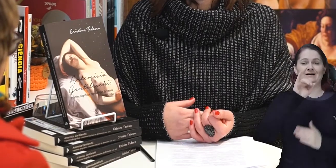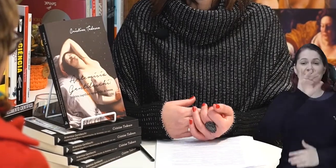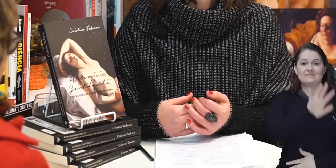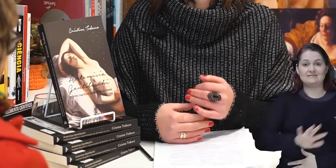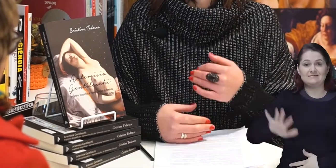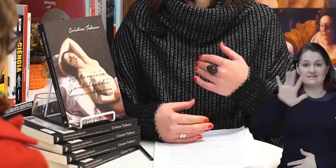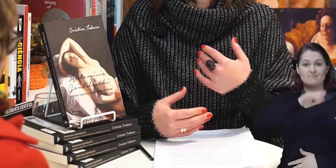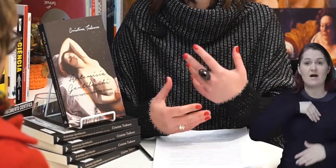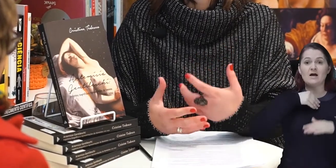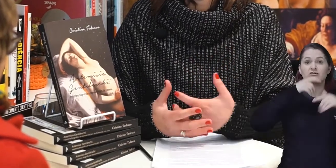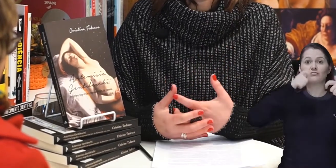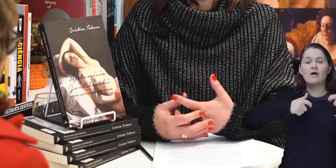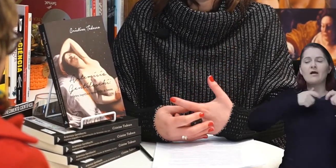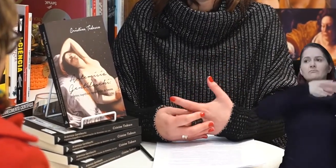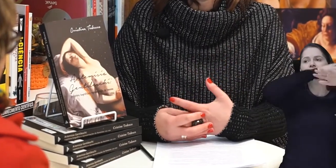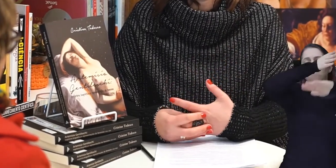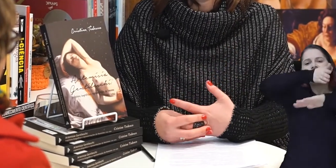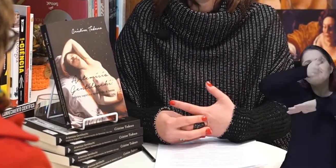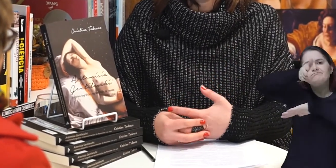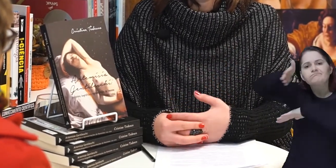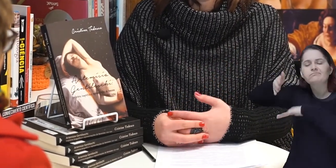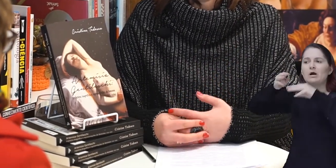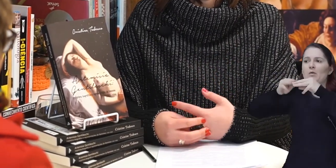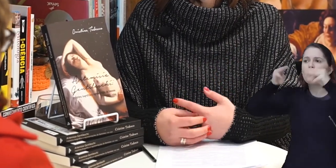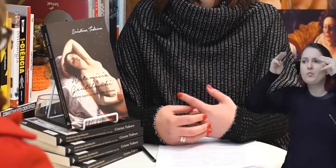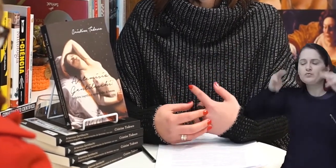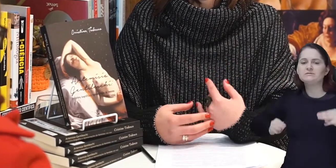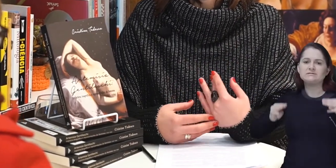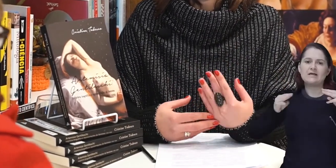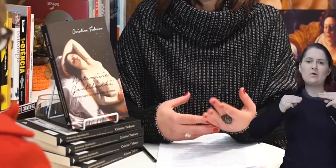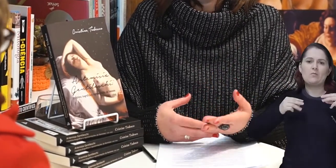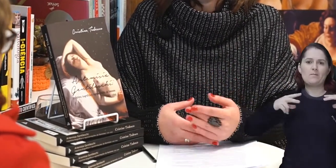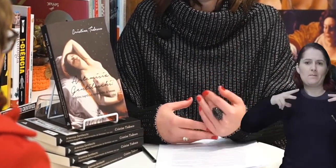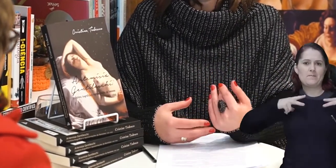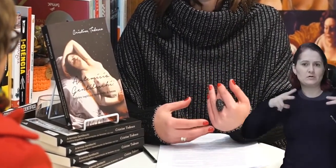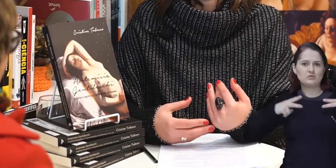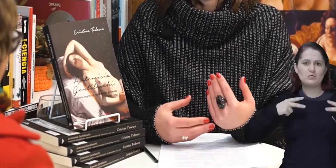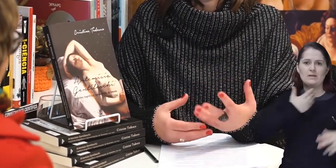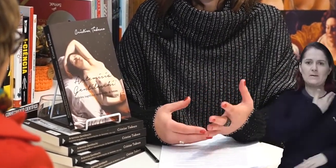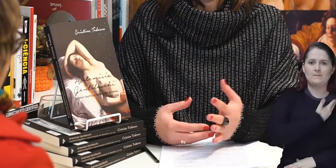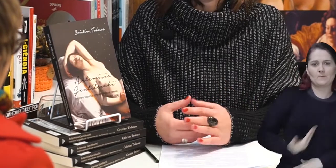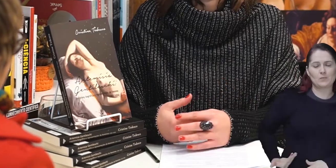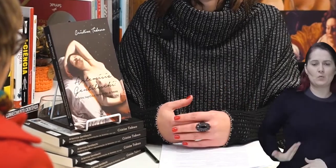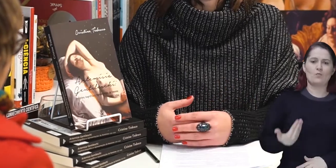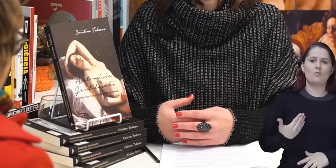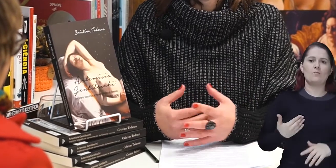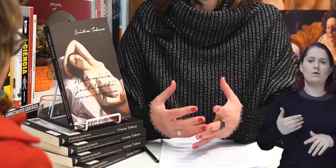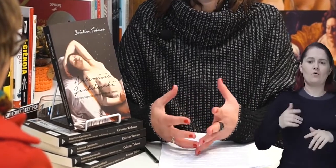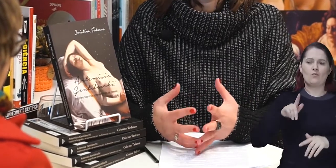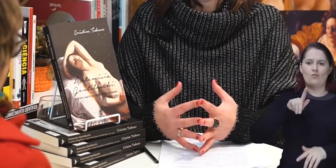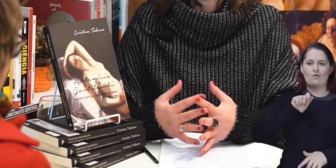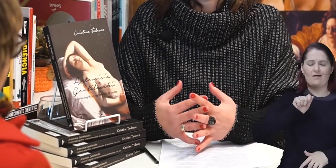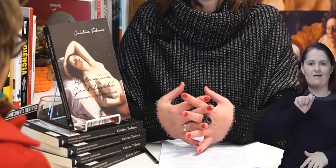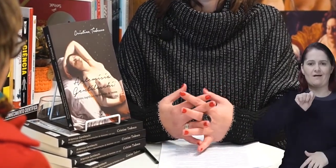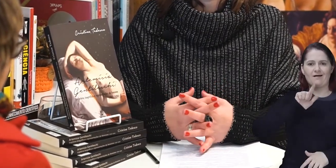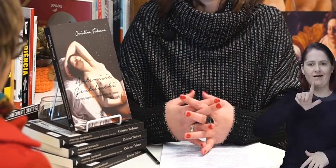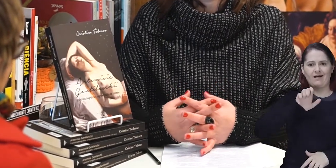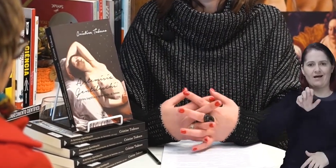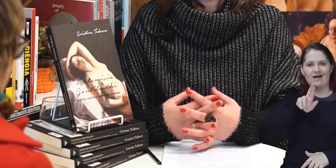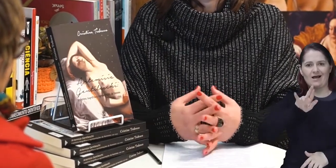das imagens em todas essas instituições que eu visitei, em museus privados, públicos,